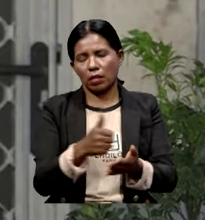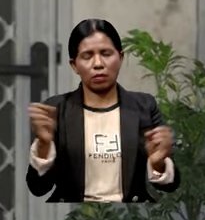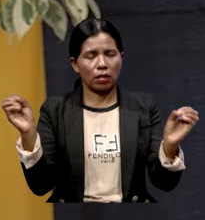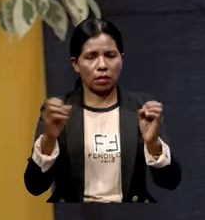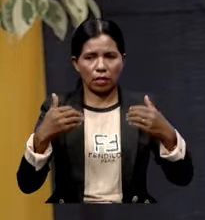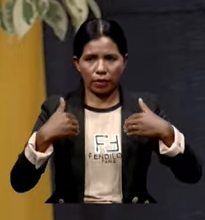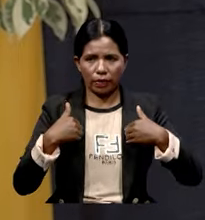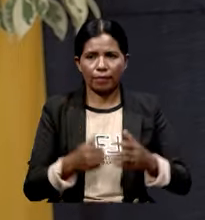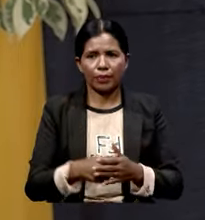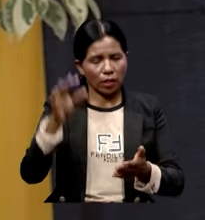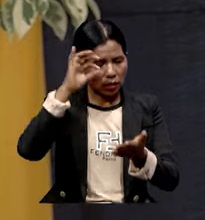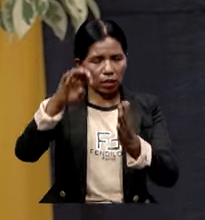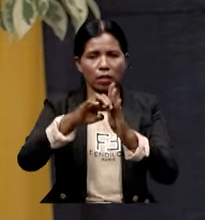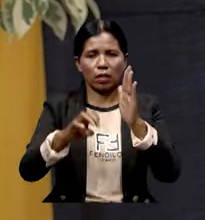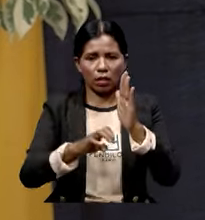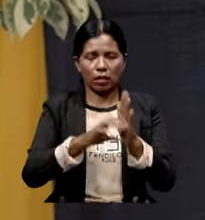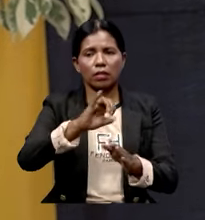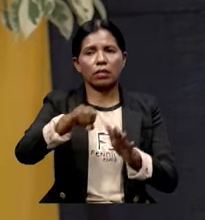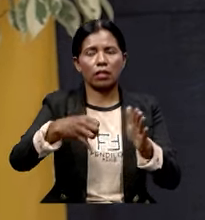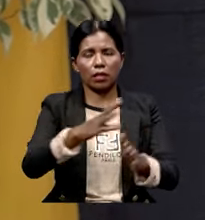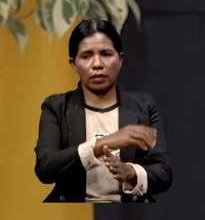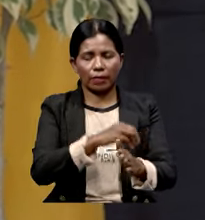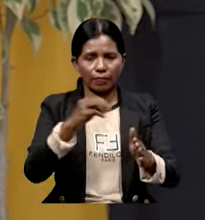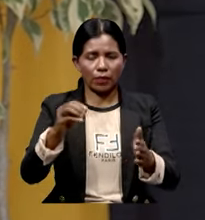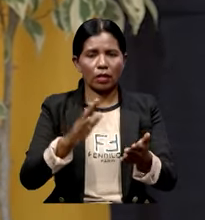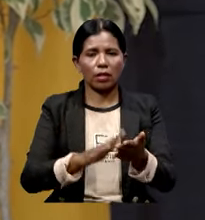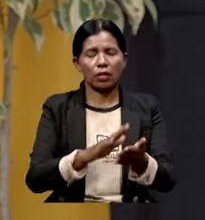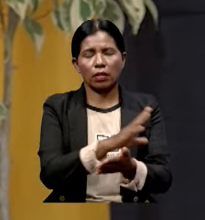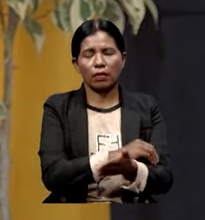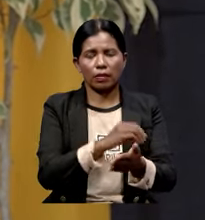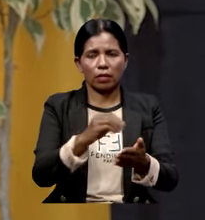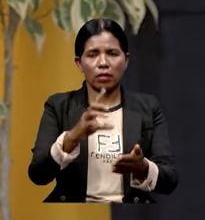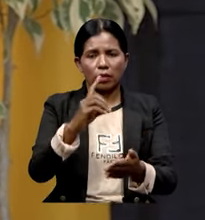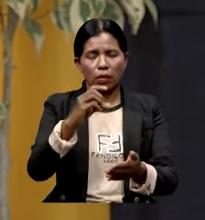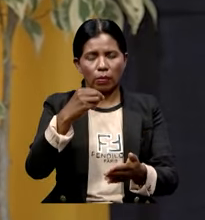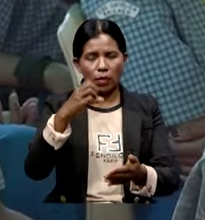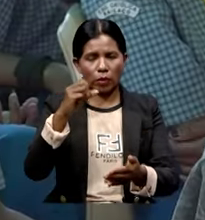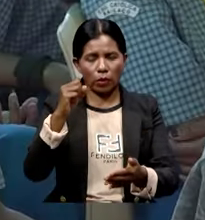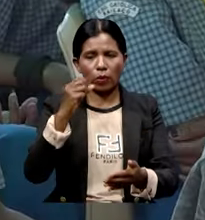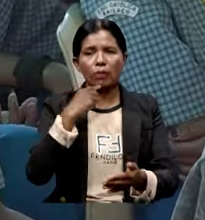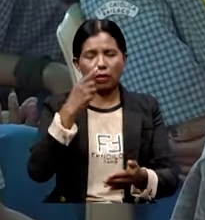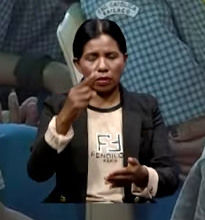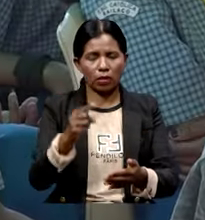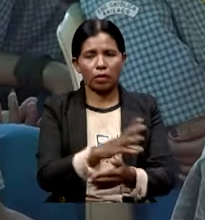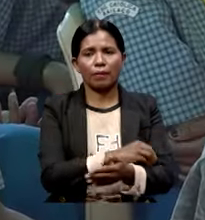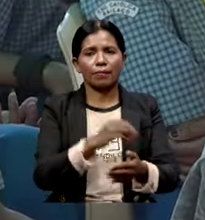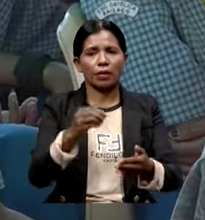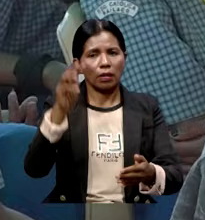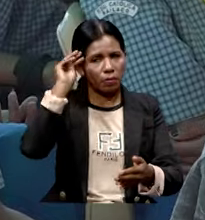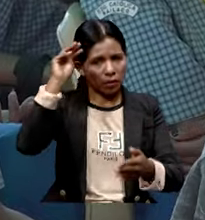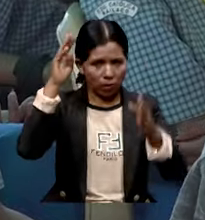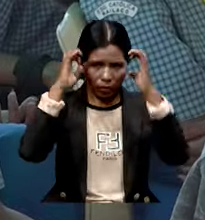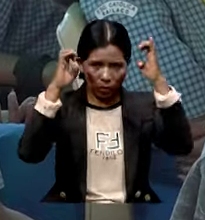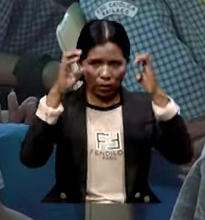Tuir secretário Estado Ensino Secundário Israel no Ensino Técnico Vocacional, Domingos López Lemos, e a quadro pessoal, Ministério da